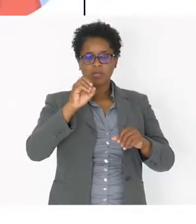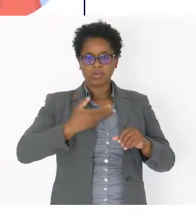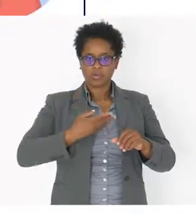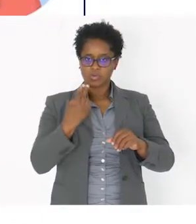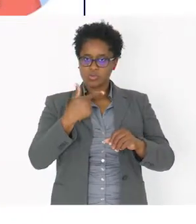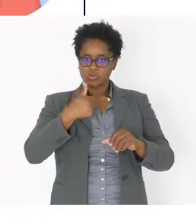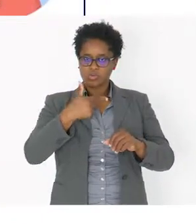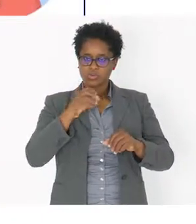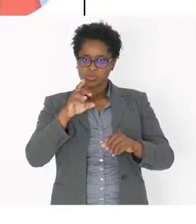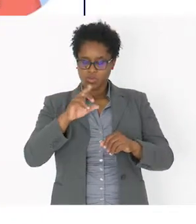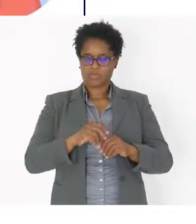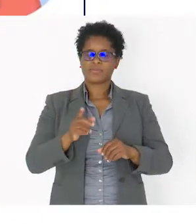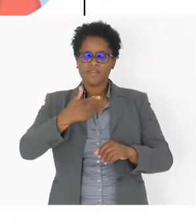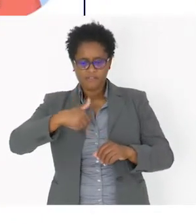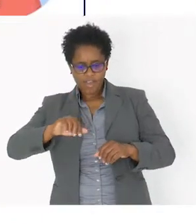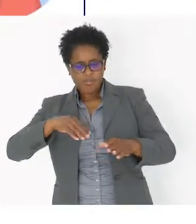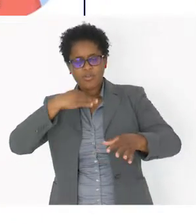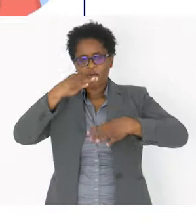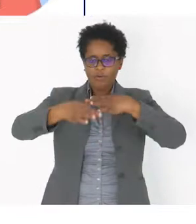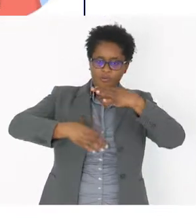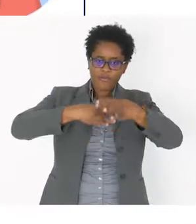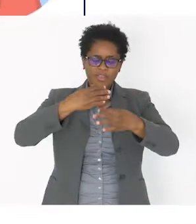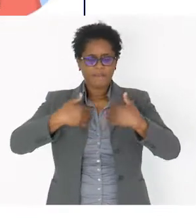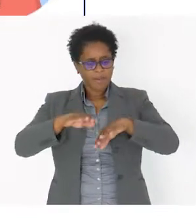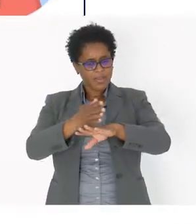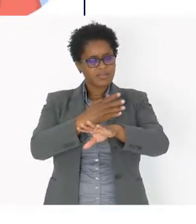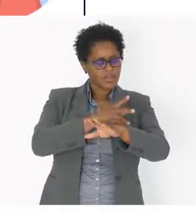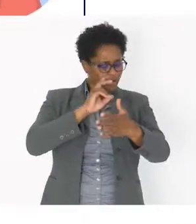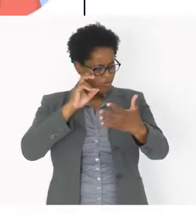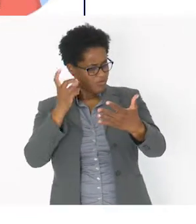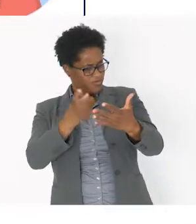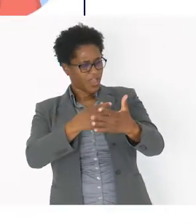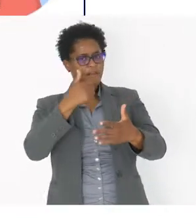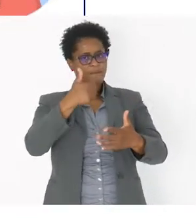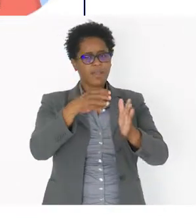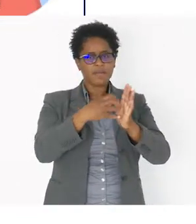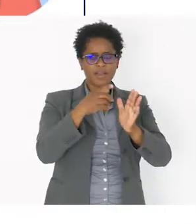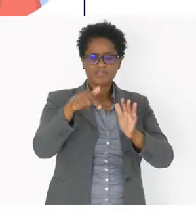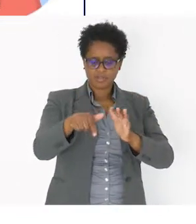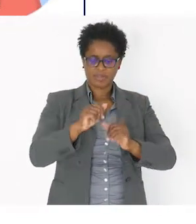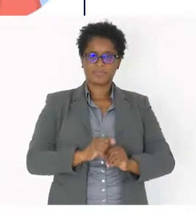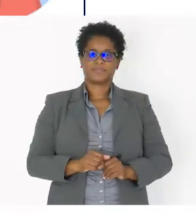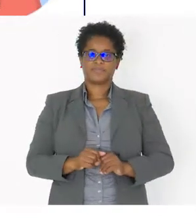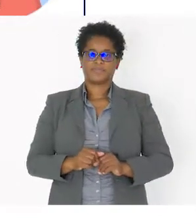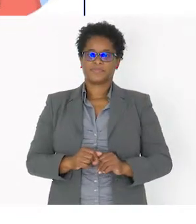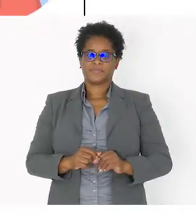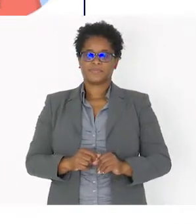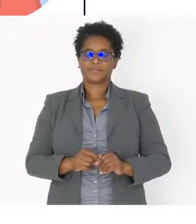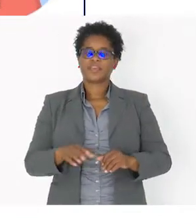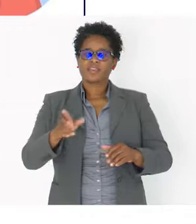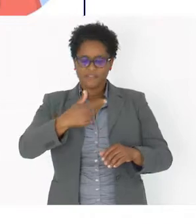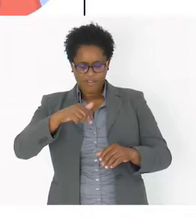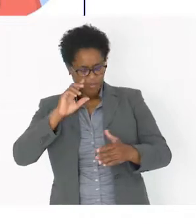Vamos conversar, mas antes, observem bem as imagens que nós temos aqui.